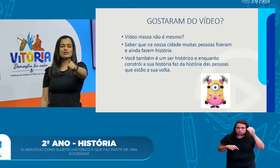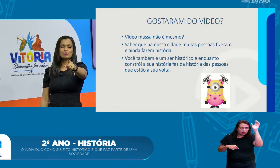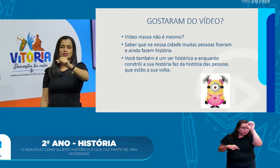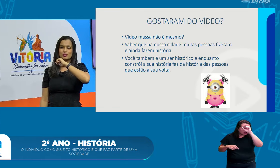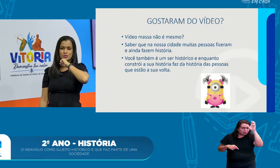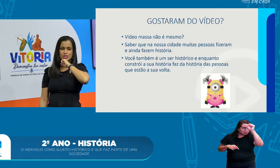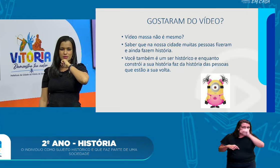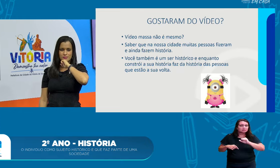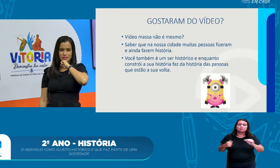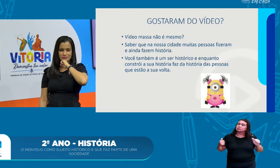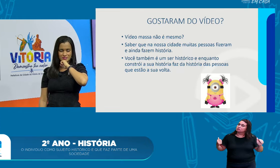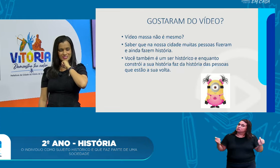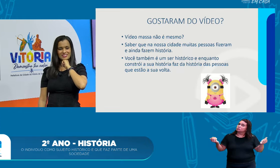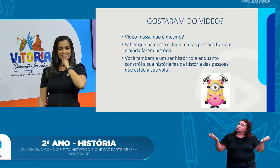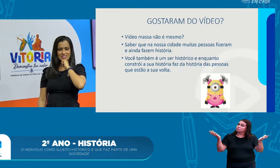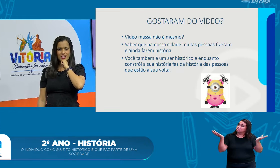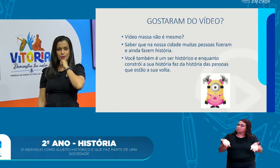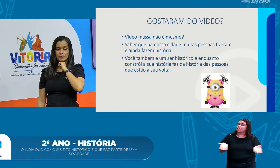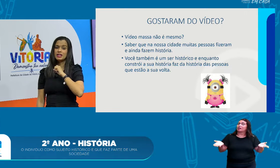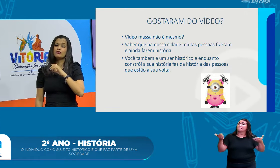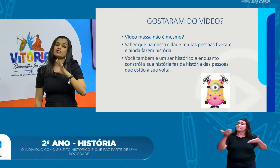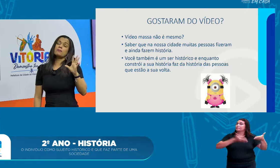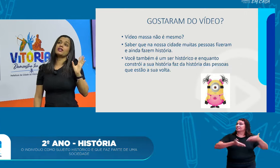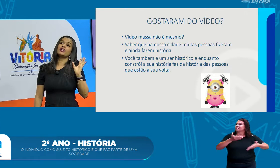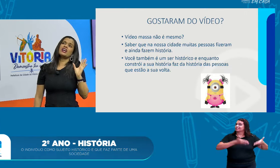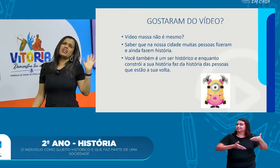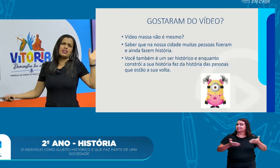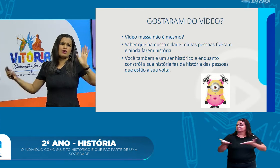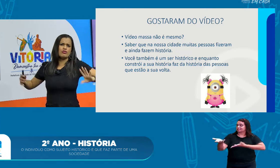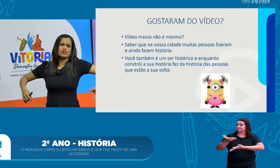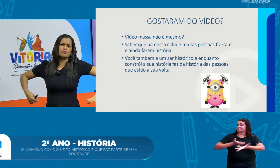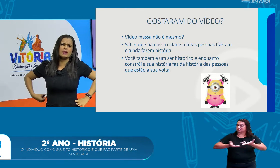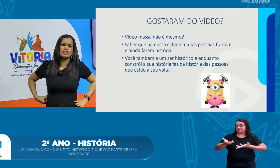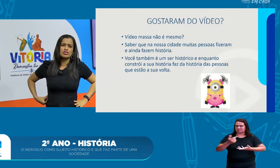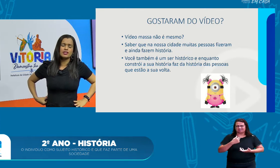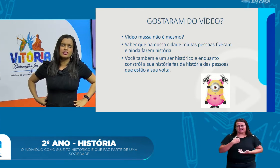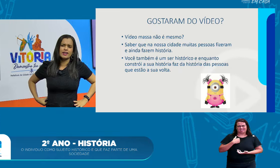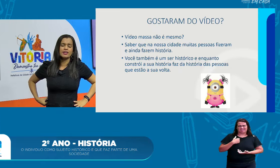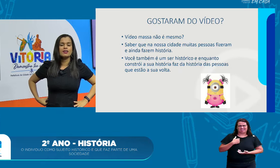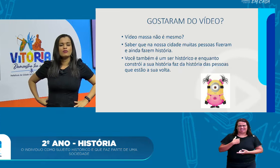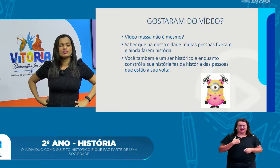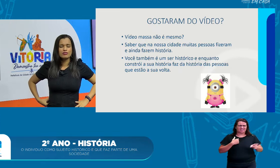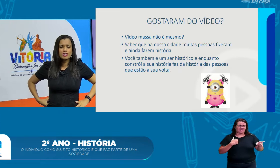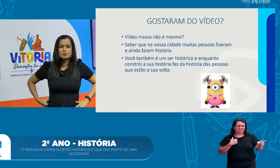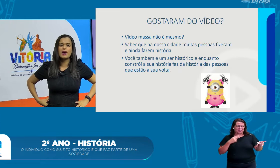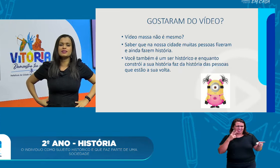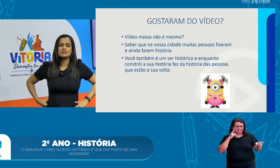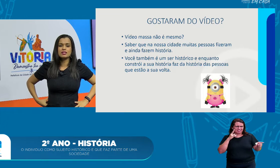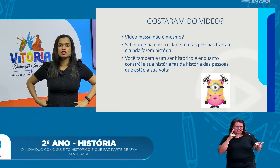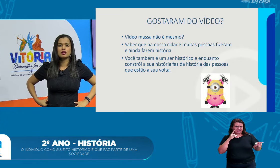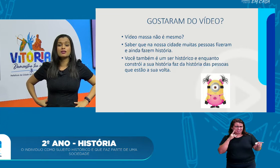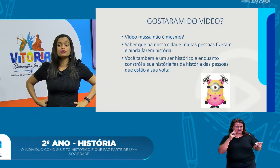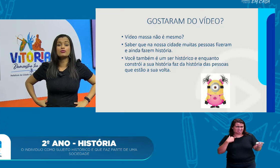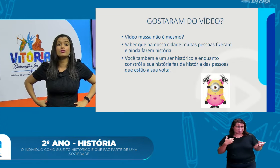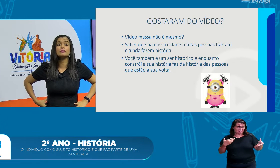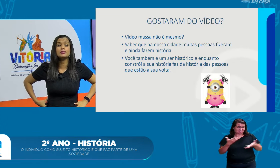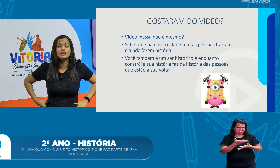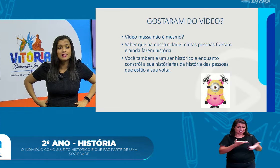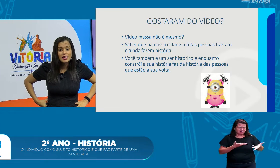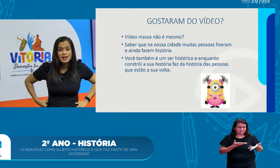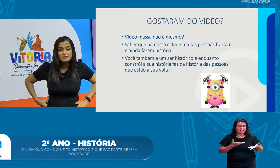das outras pessoas também. Tá certo? Você pode até... E eu faço parte da história de quem? Você faz parte, sim, da história da